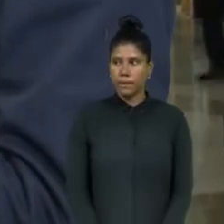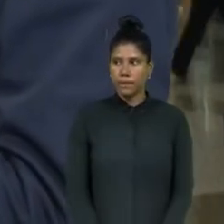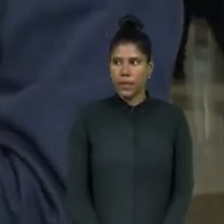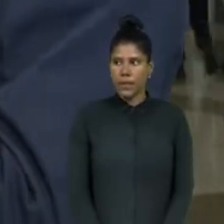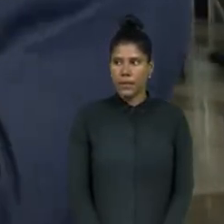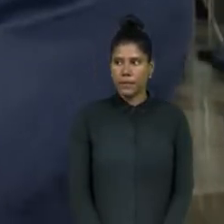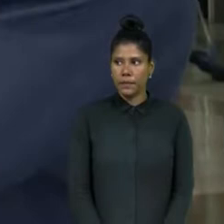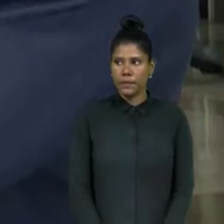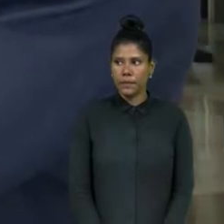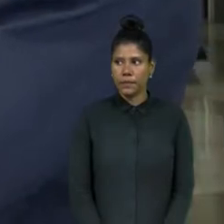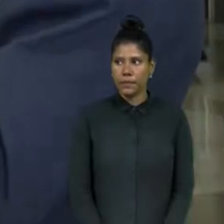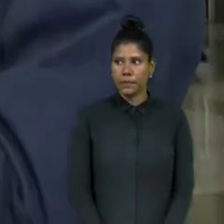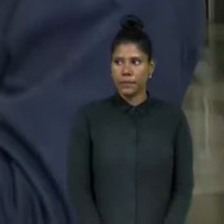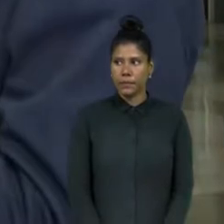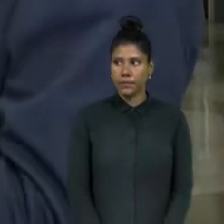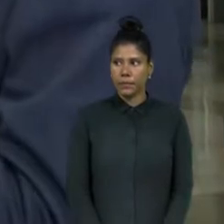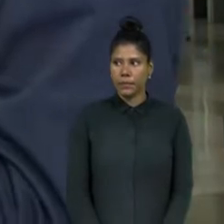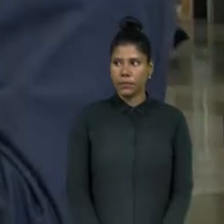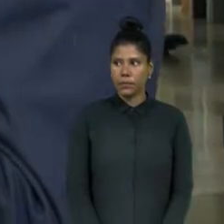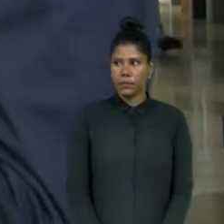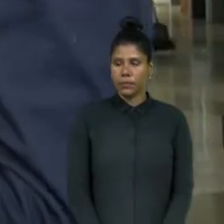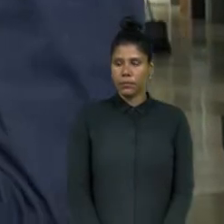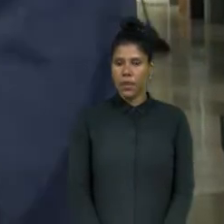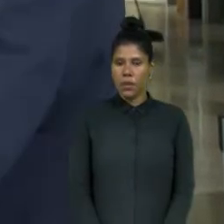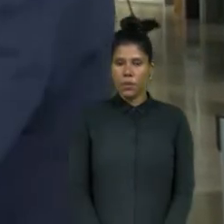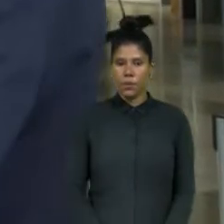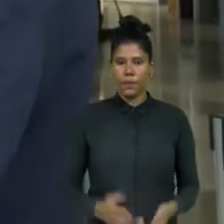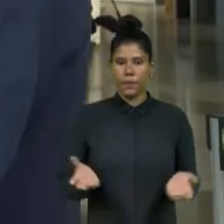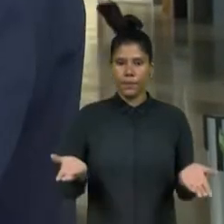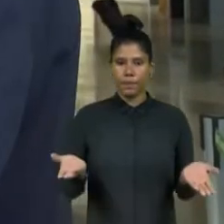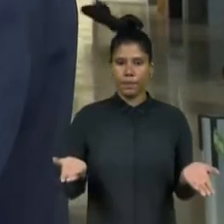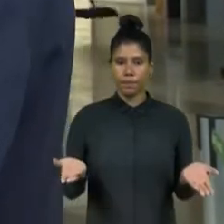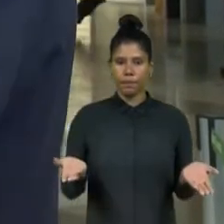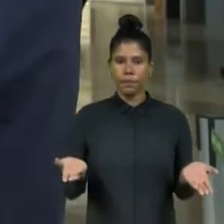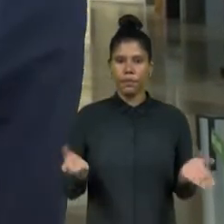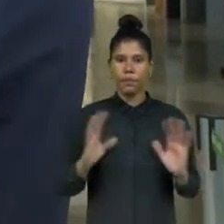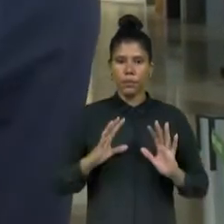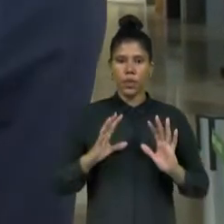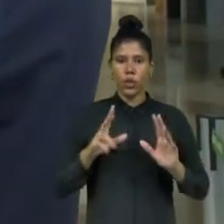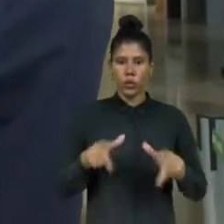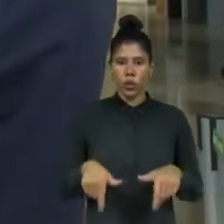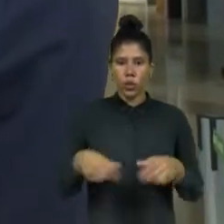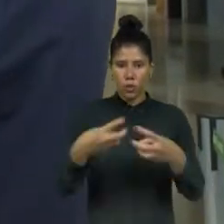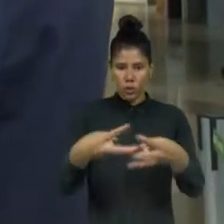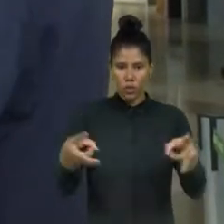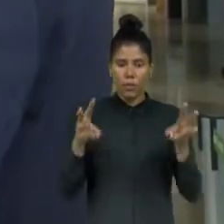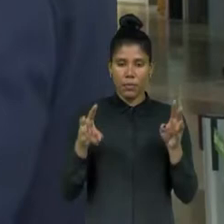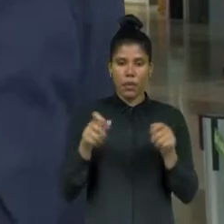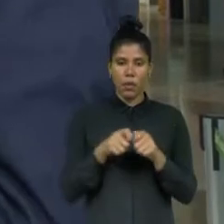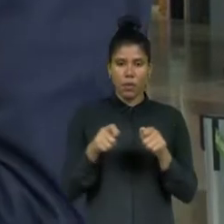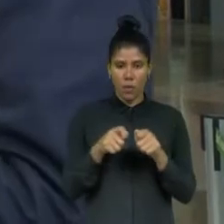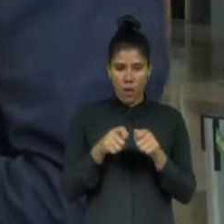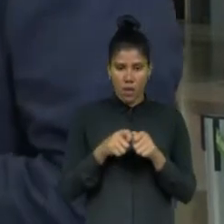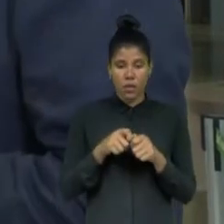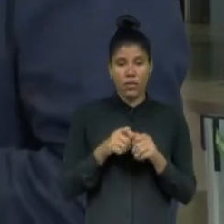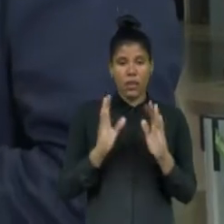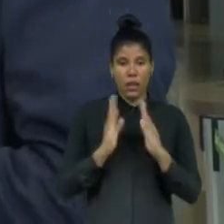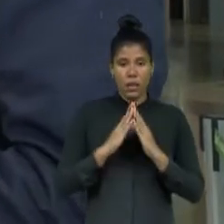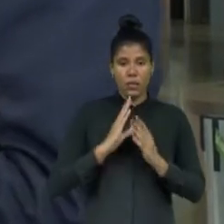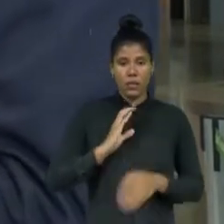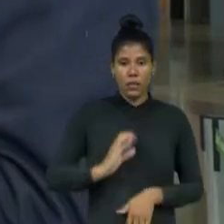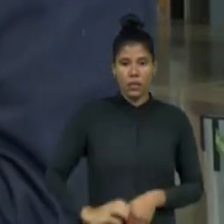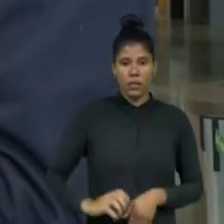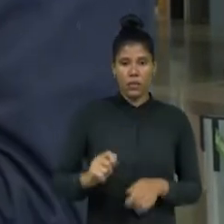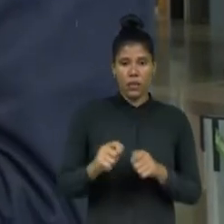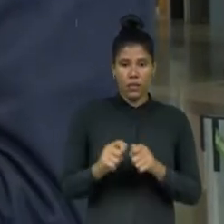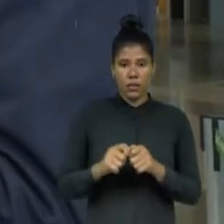RG, CPF, e entre outros. Quer dizer, tudo que o caminhão faz, a Casa do Cidadão faz aqui na Assembleia. Exatamente.